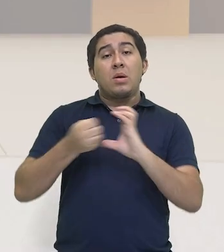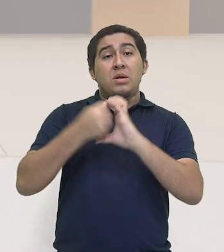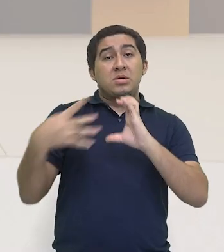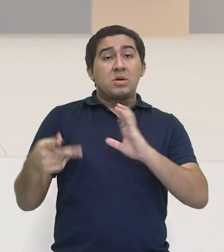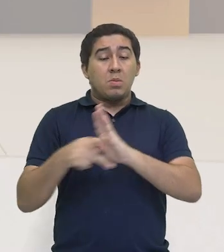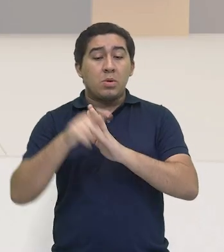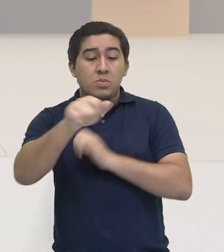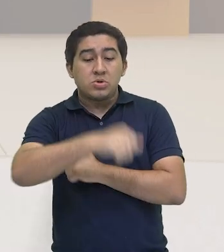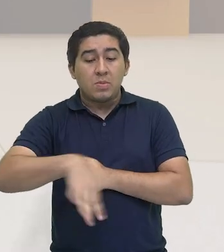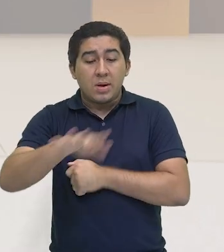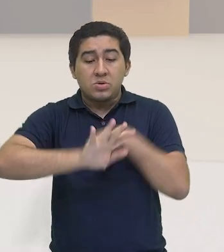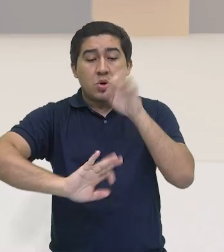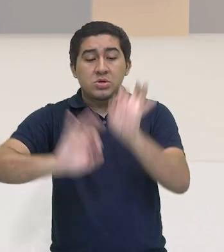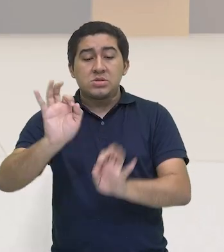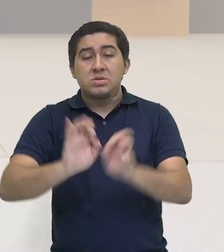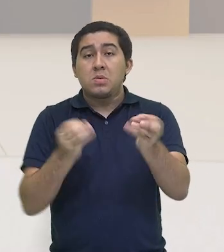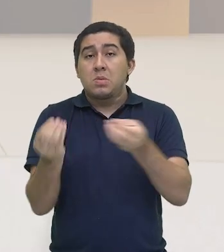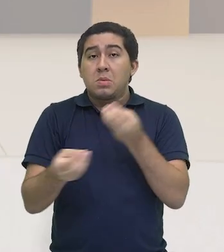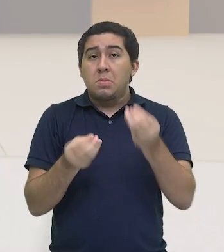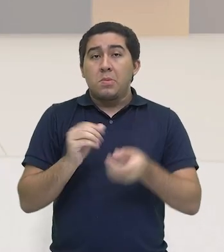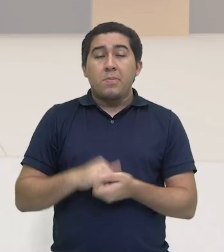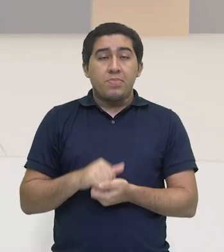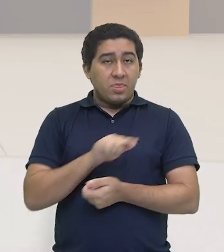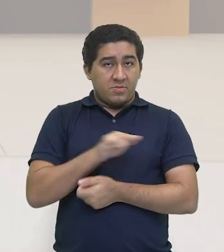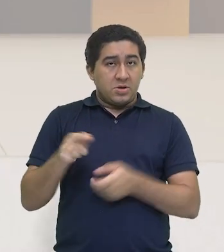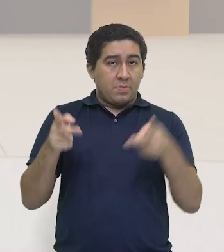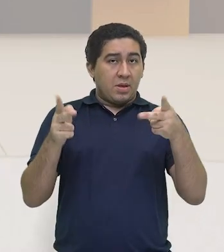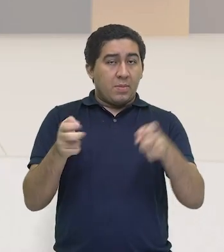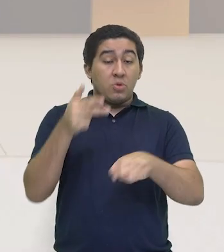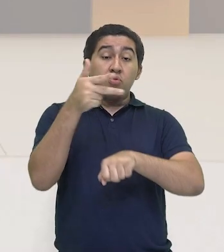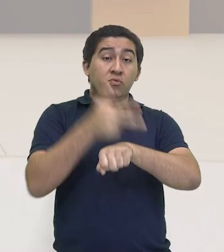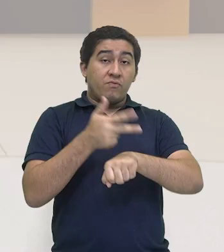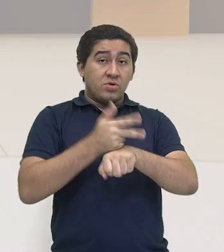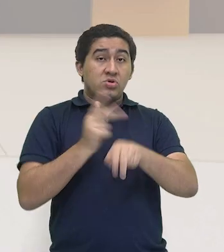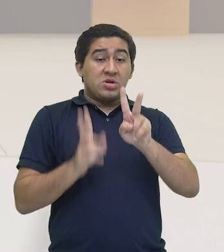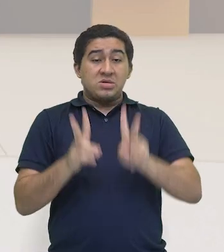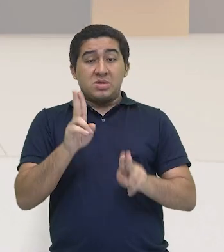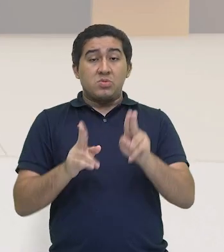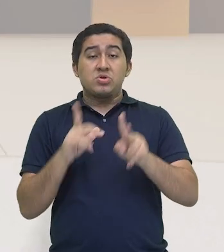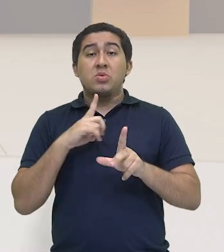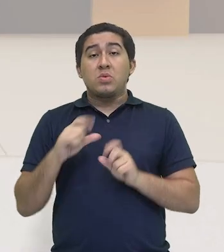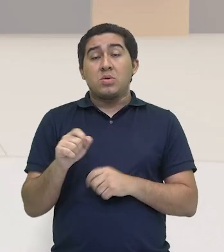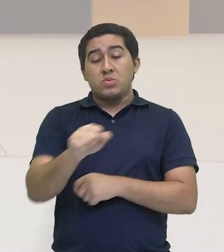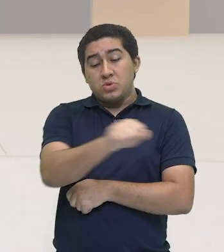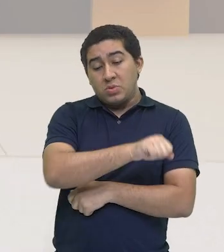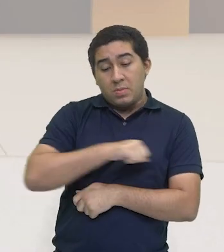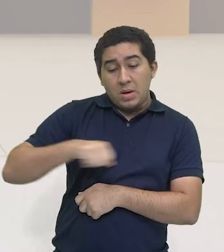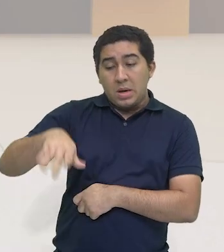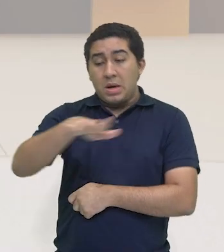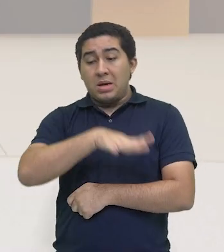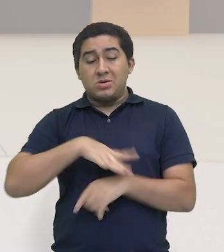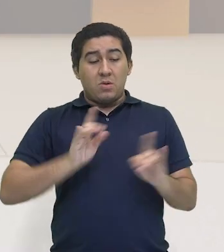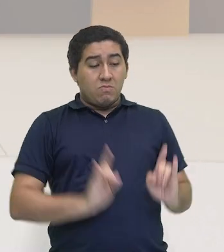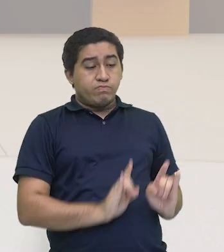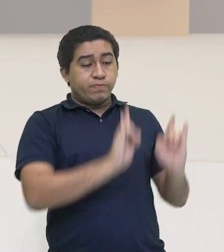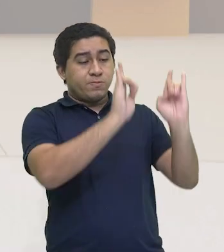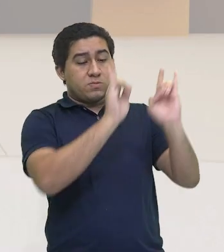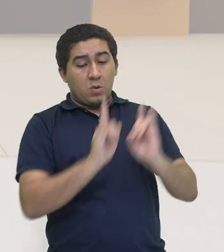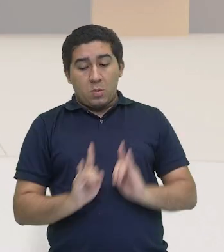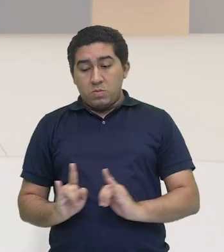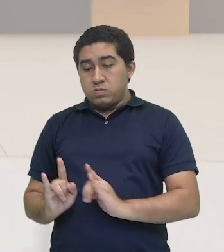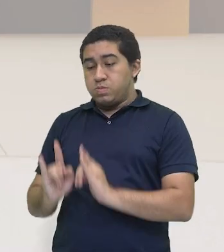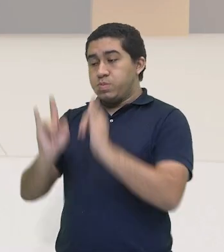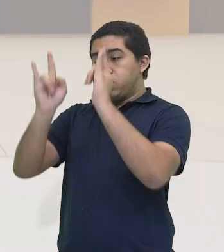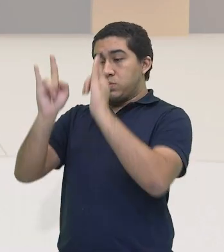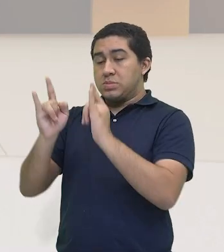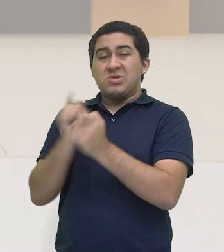cena? Como vocês puderam perceber durante o documentário, nós tínhamos lá o cenário de Paracatuba, as ruínas, se eu não me engano, que se chama as